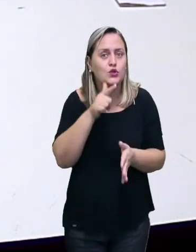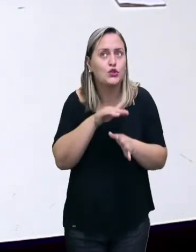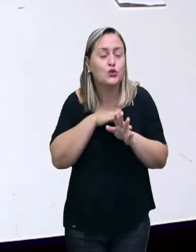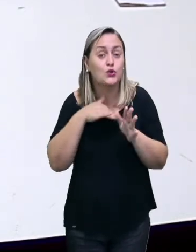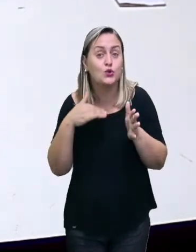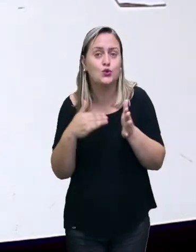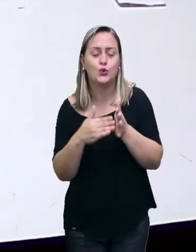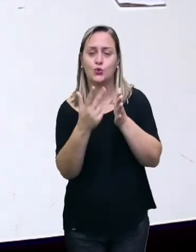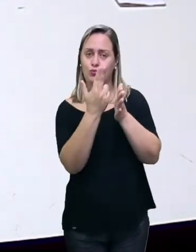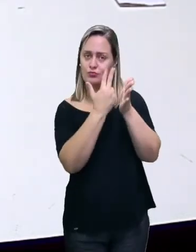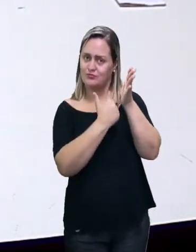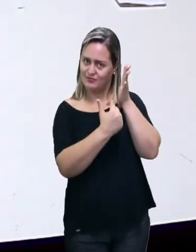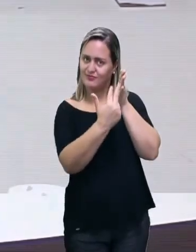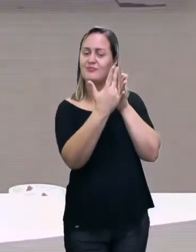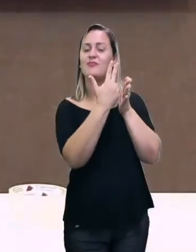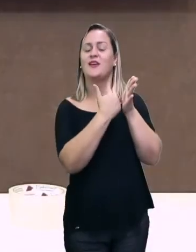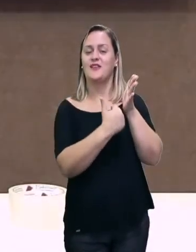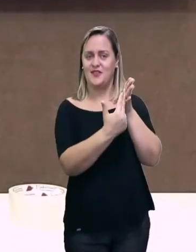toda a imagem. Então,